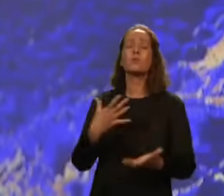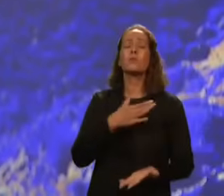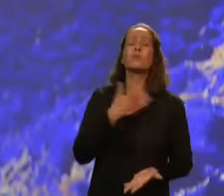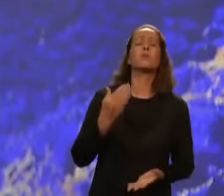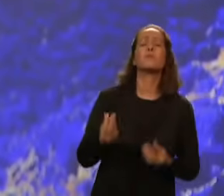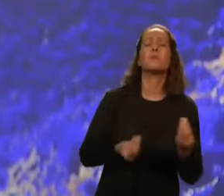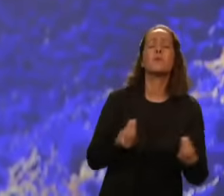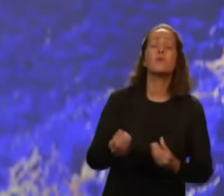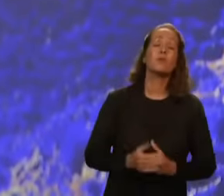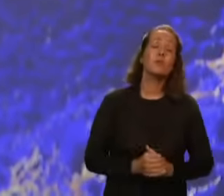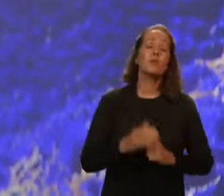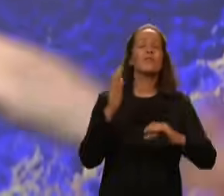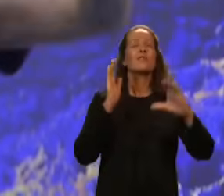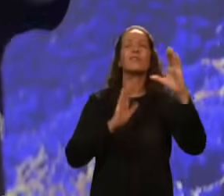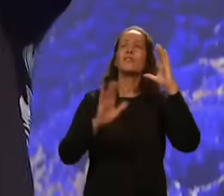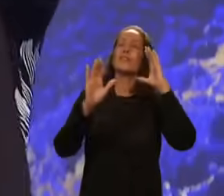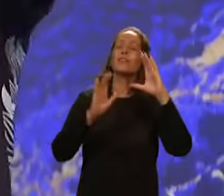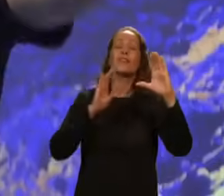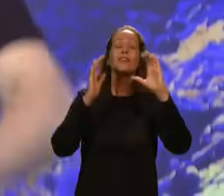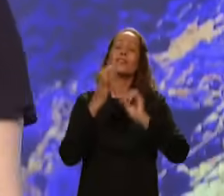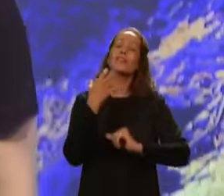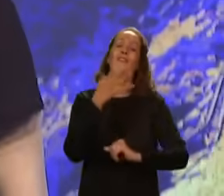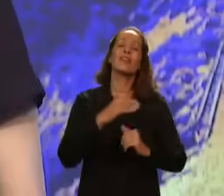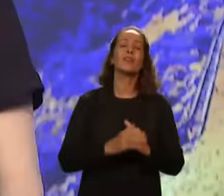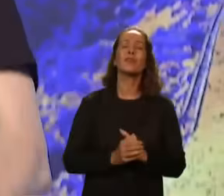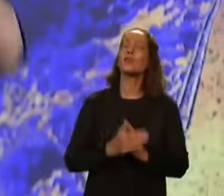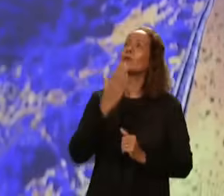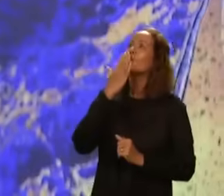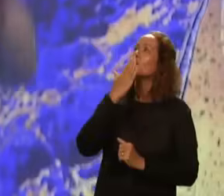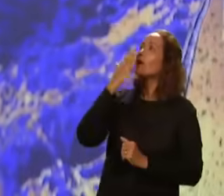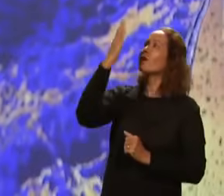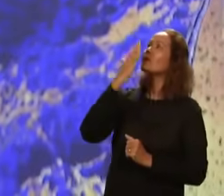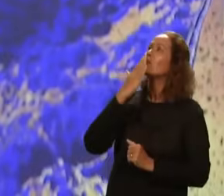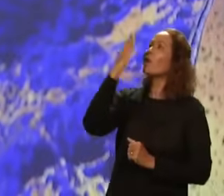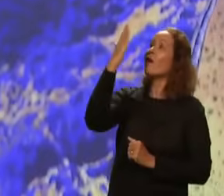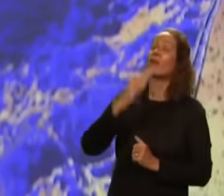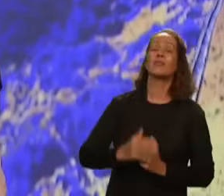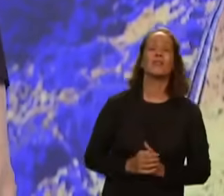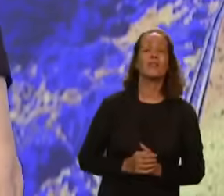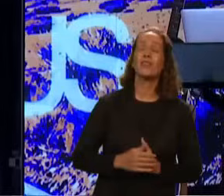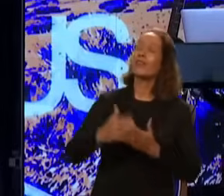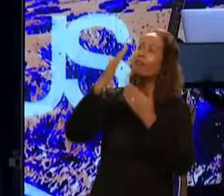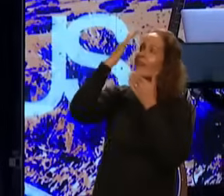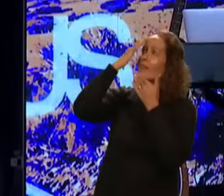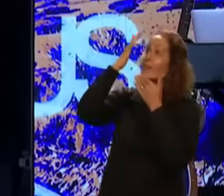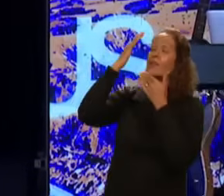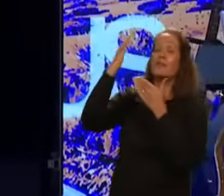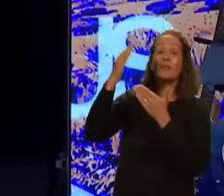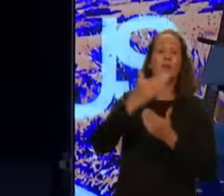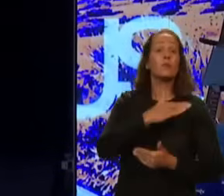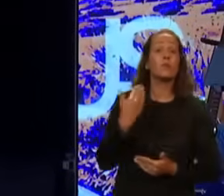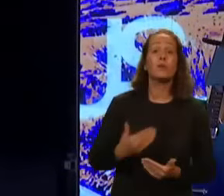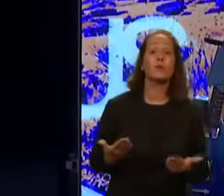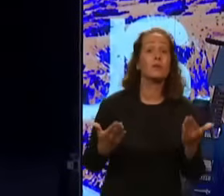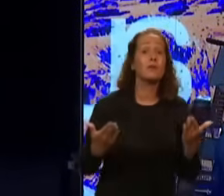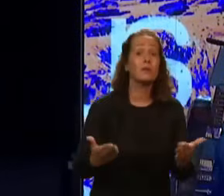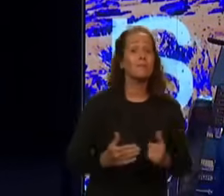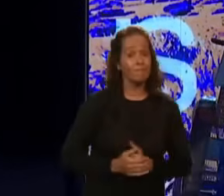hinos, jogando beijo para Ele, agradecendo. Eles faziam da